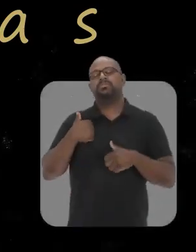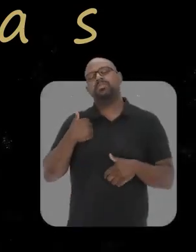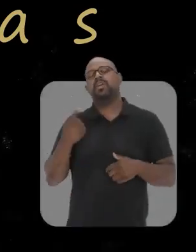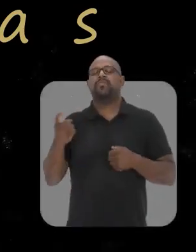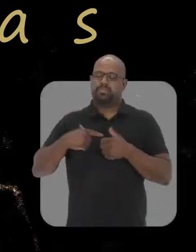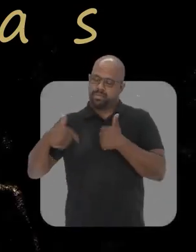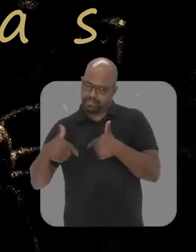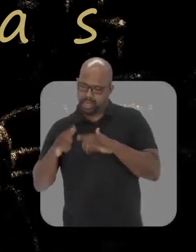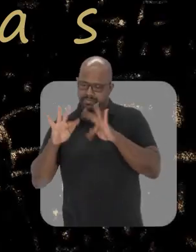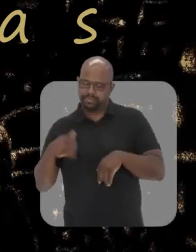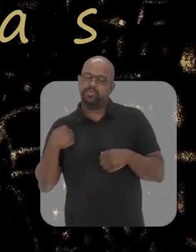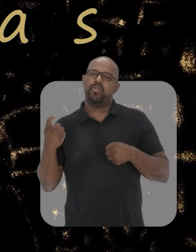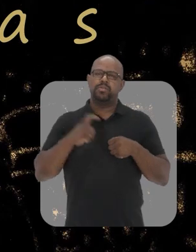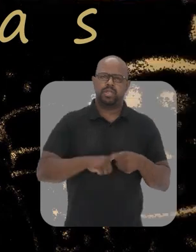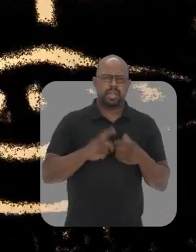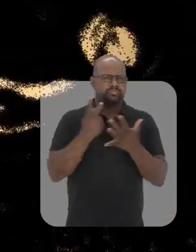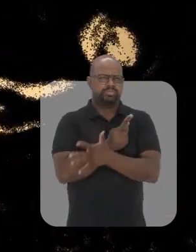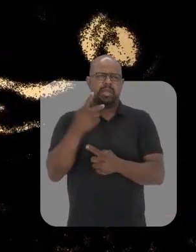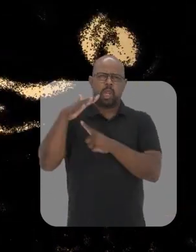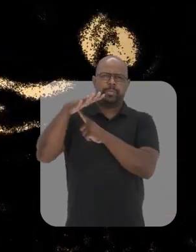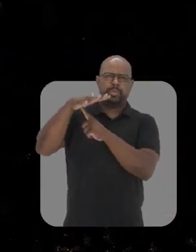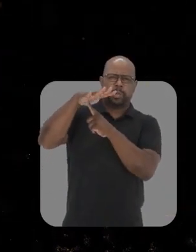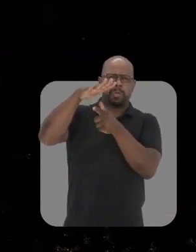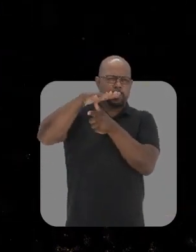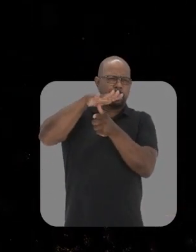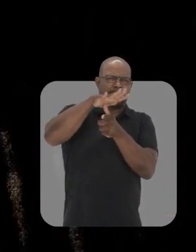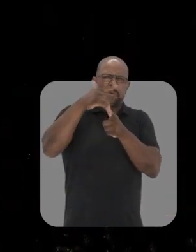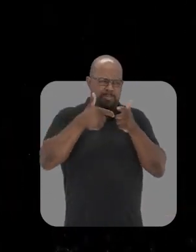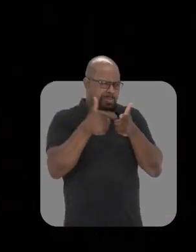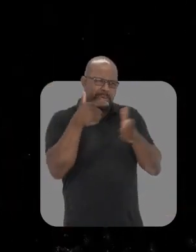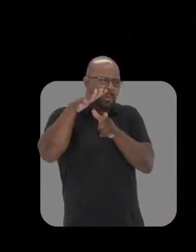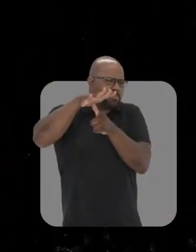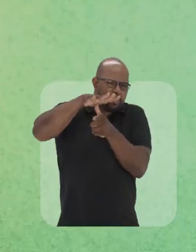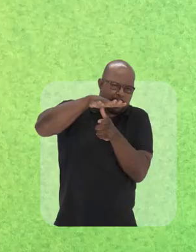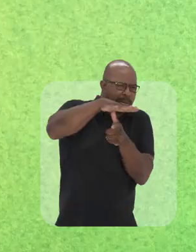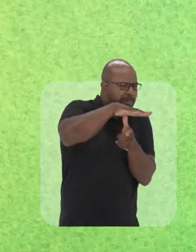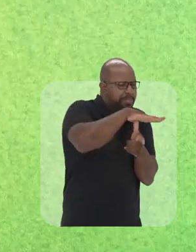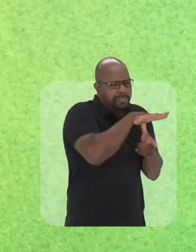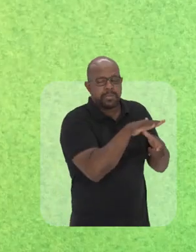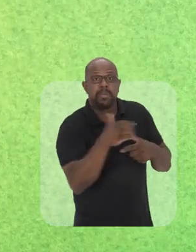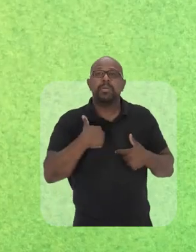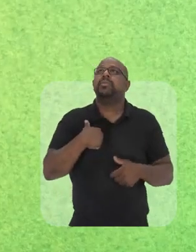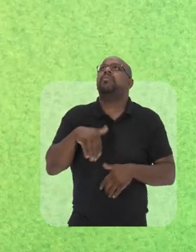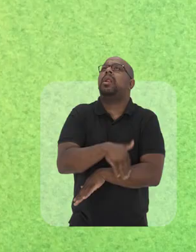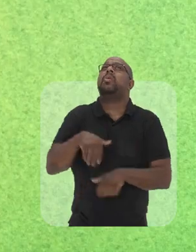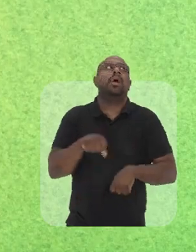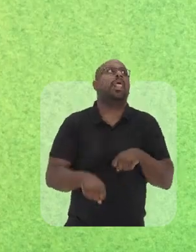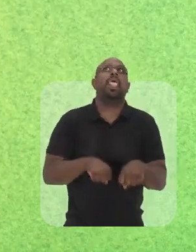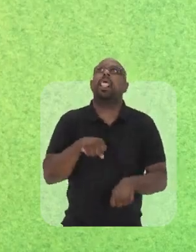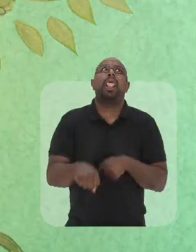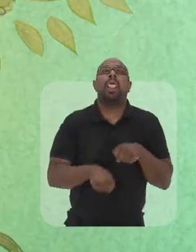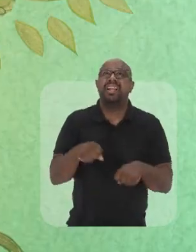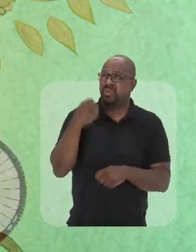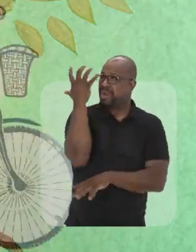Eu estava voltando do trabalho e de repente o helicóptero veio, começou a atirar de cima para baixo. Eu estava na rua, indo de